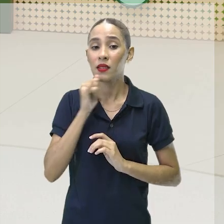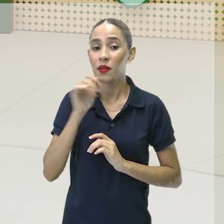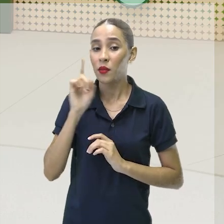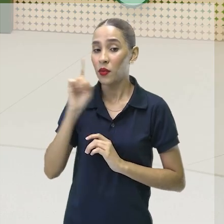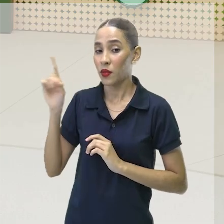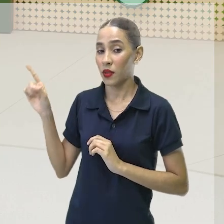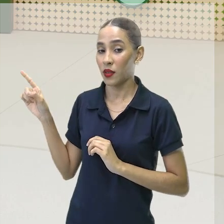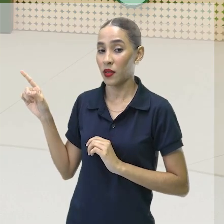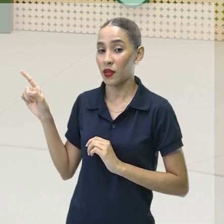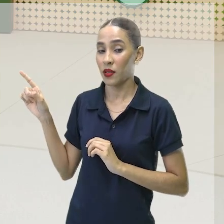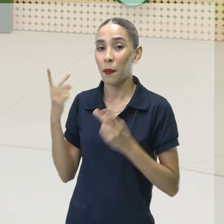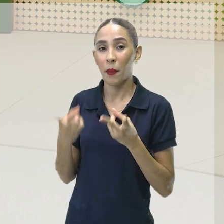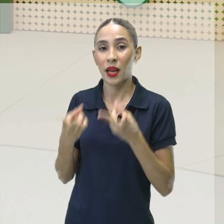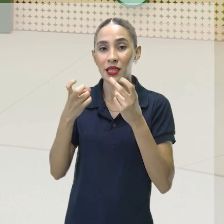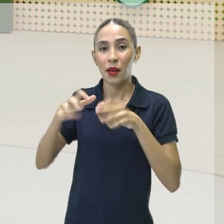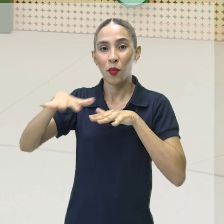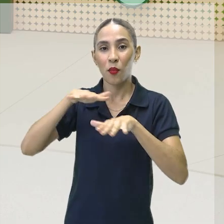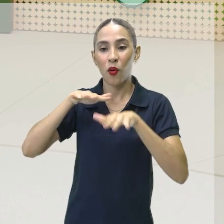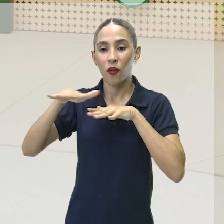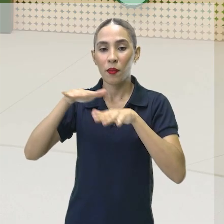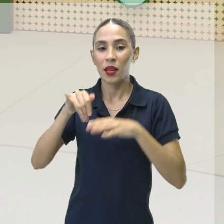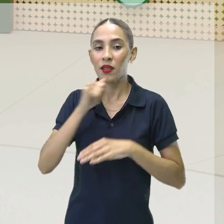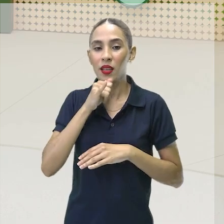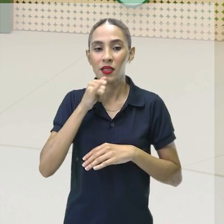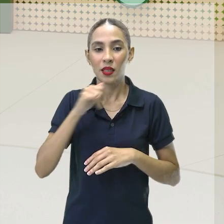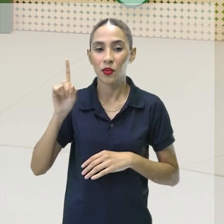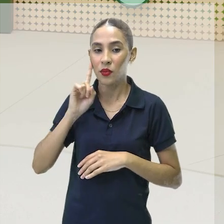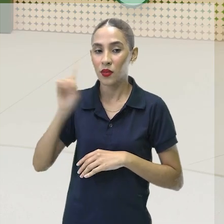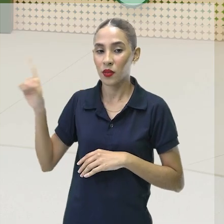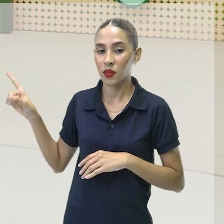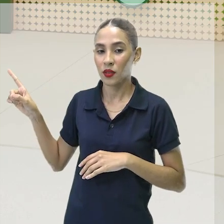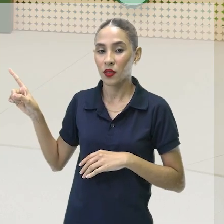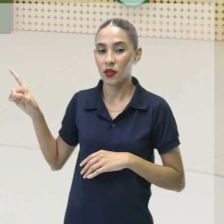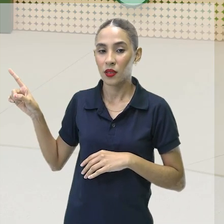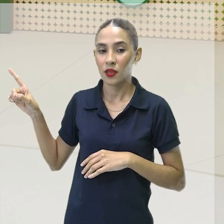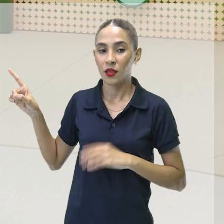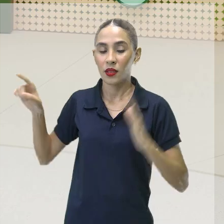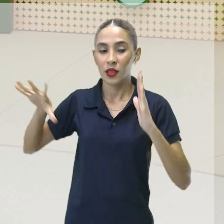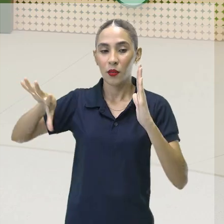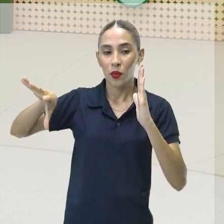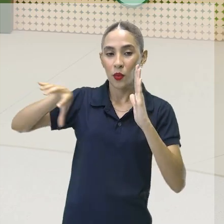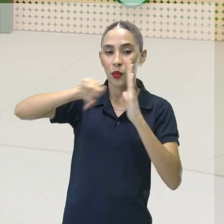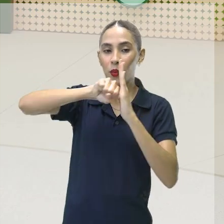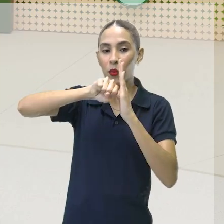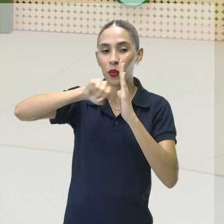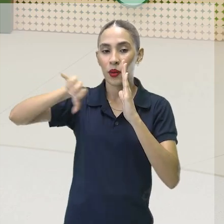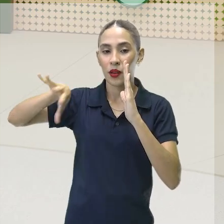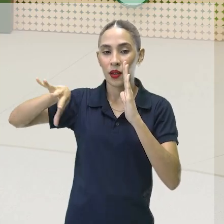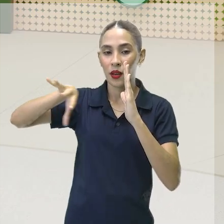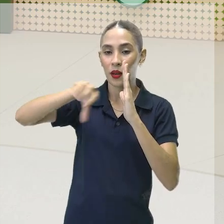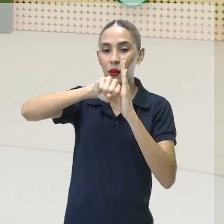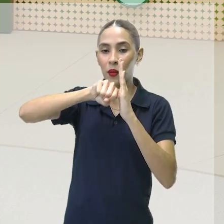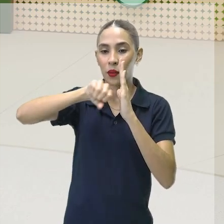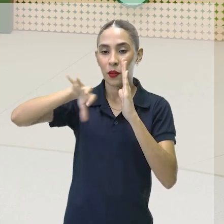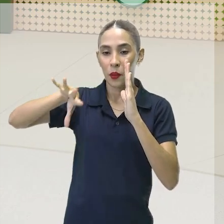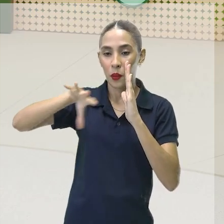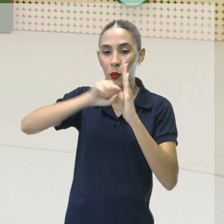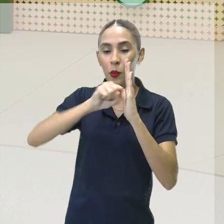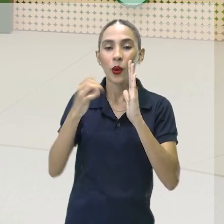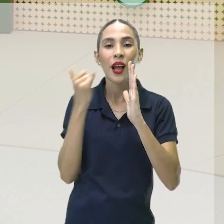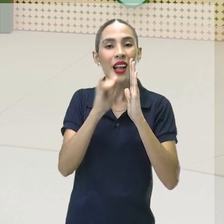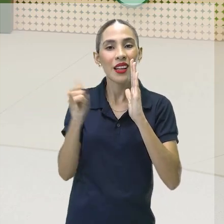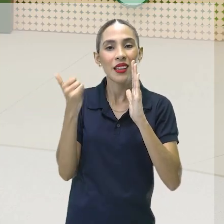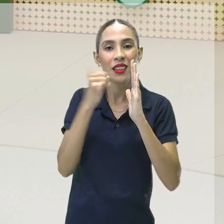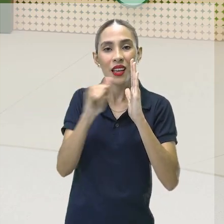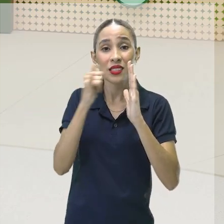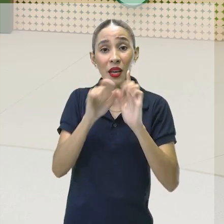Olha só, veja que o movimento do ímã na espira, como você está observando, gera corrente elétrica, certo?